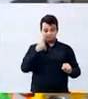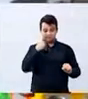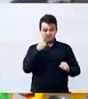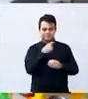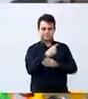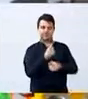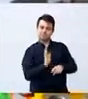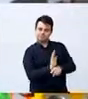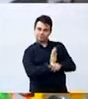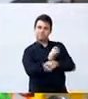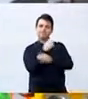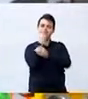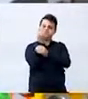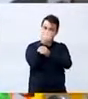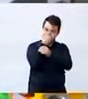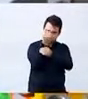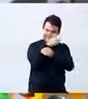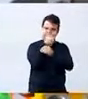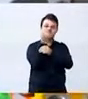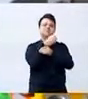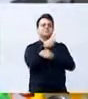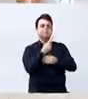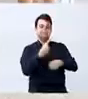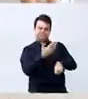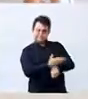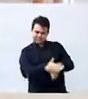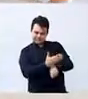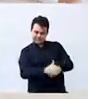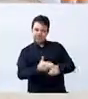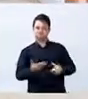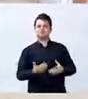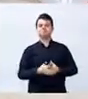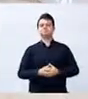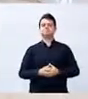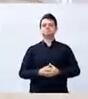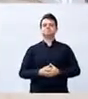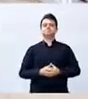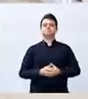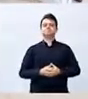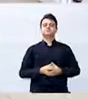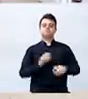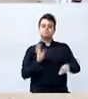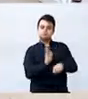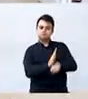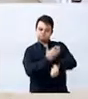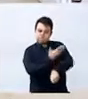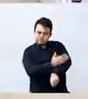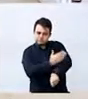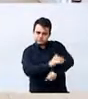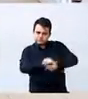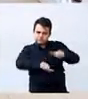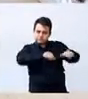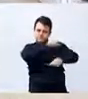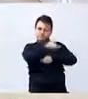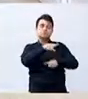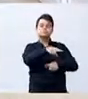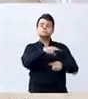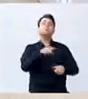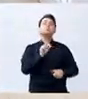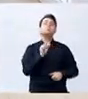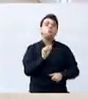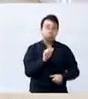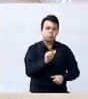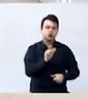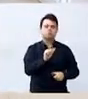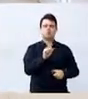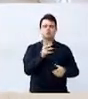Exercícios, ia fazer terapia e brincar, né? Sim. A reabilitação, ela tem que ser emancipadora. Ela tem